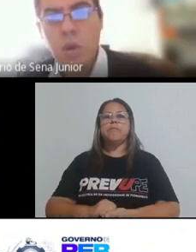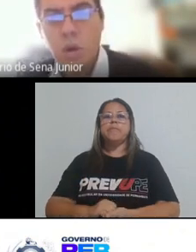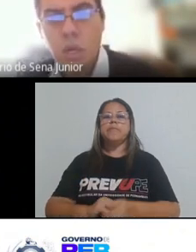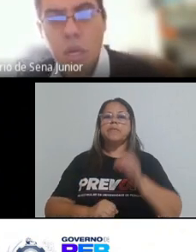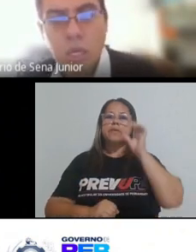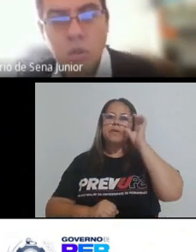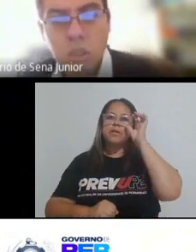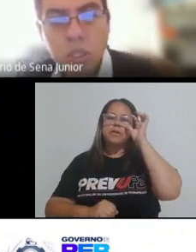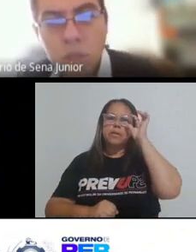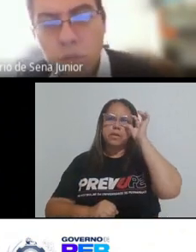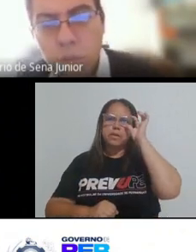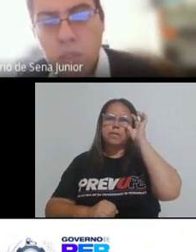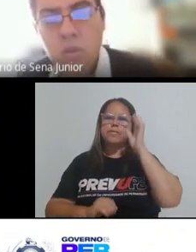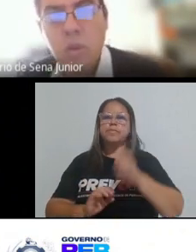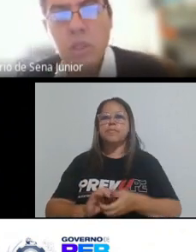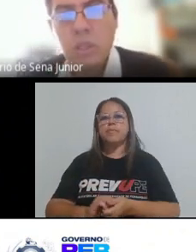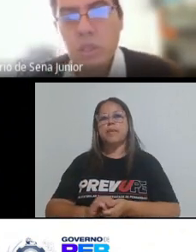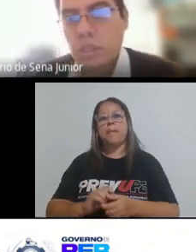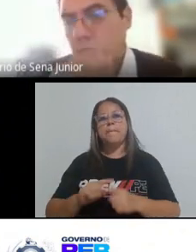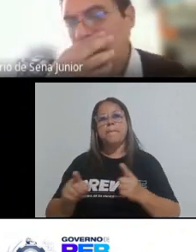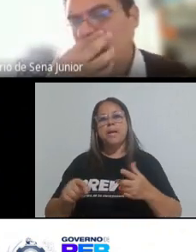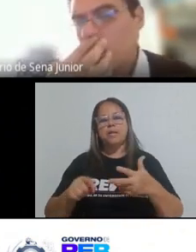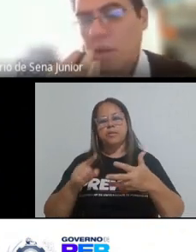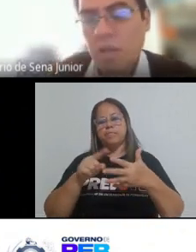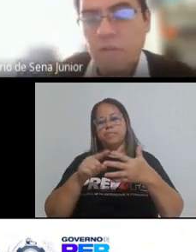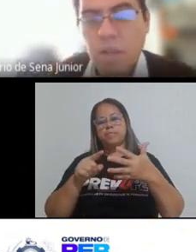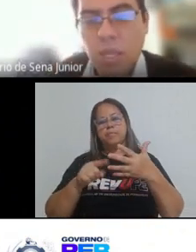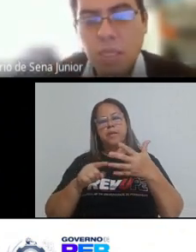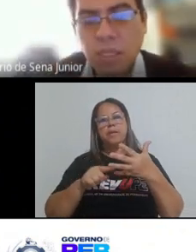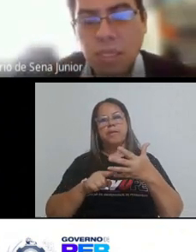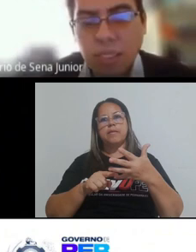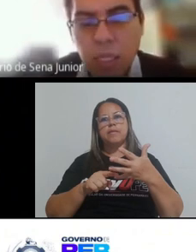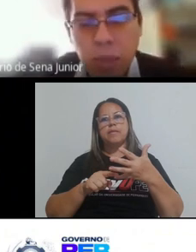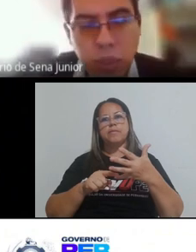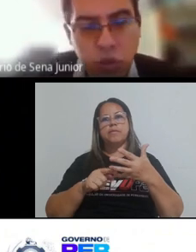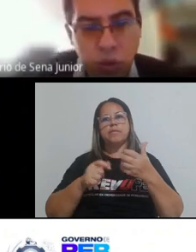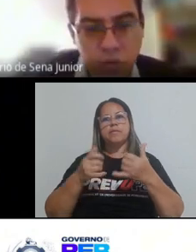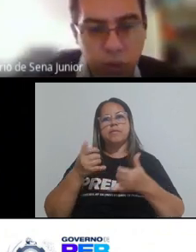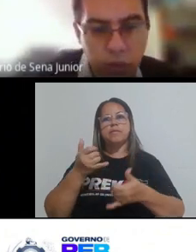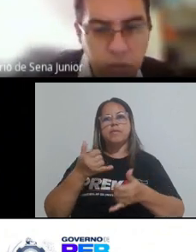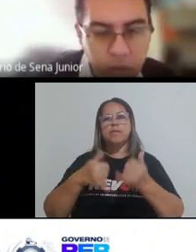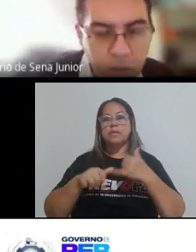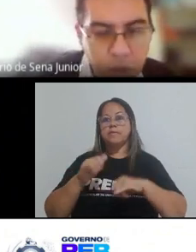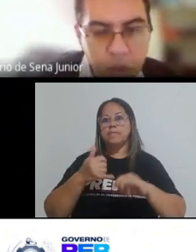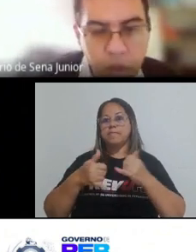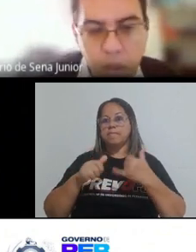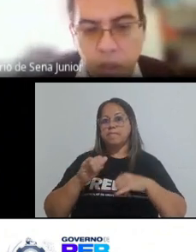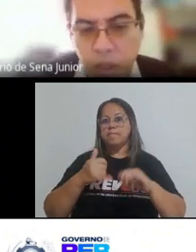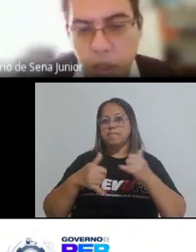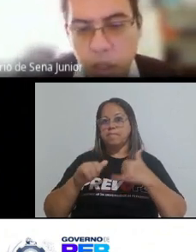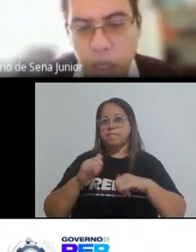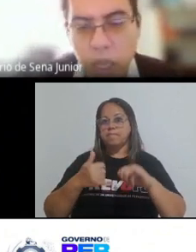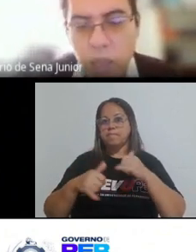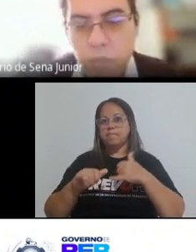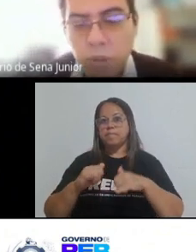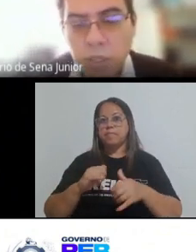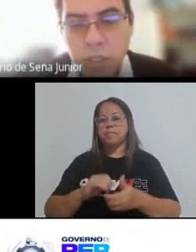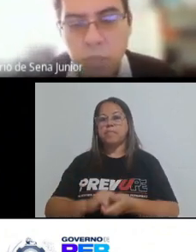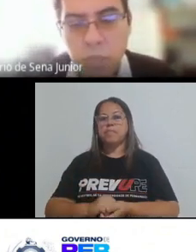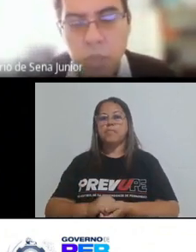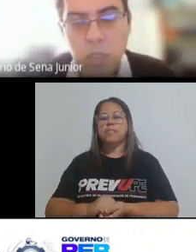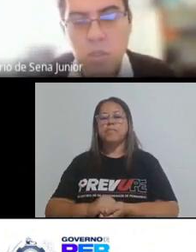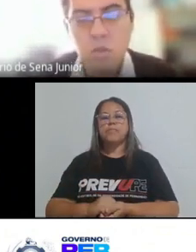Agora, as outras afirmações são referentes a cinemática do movimento, que é